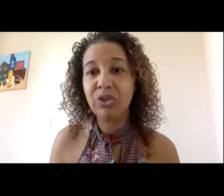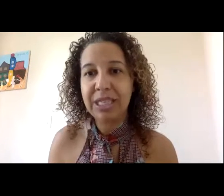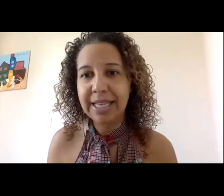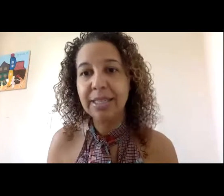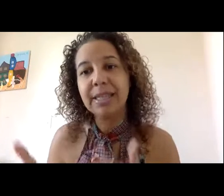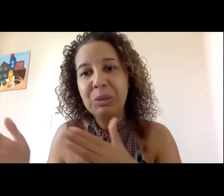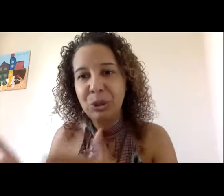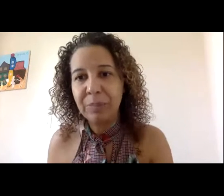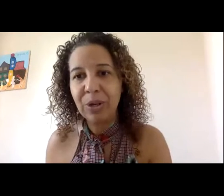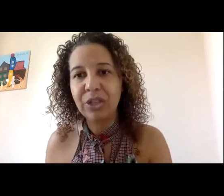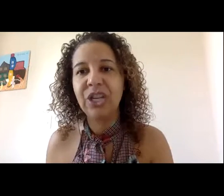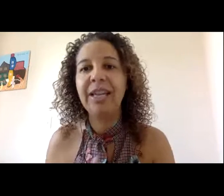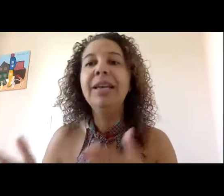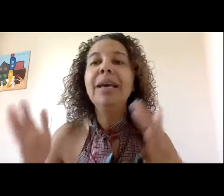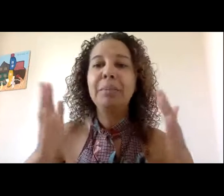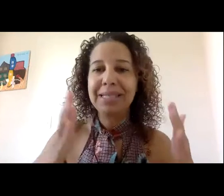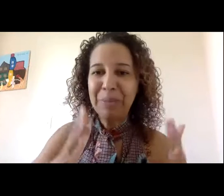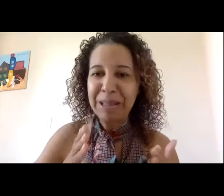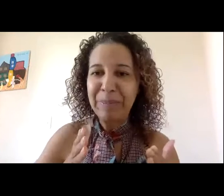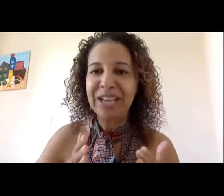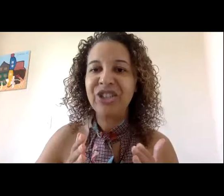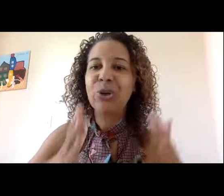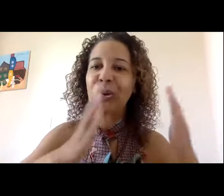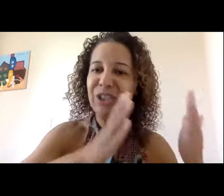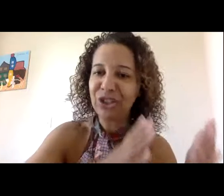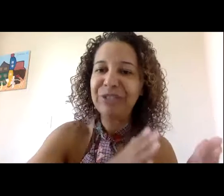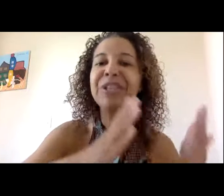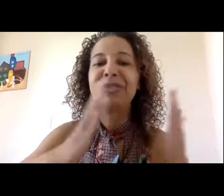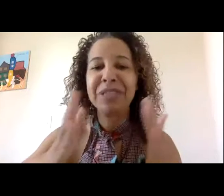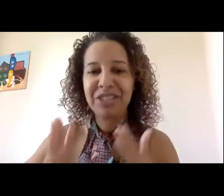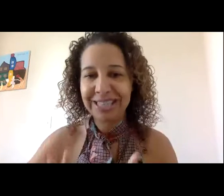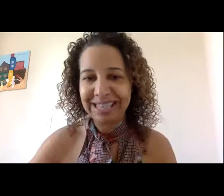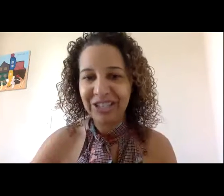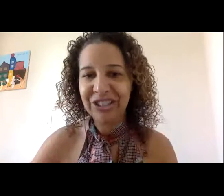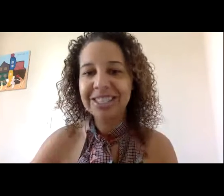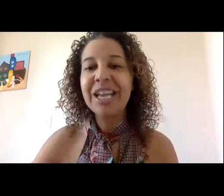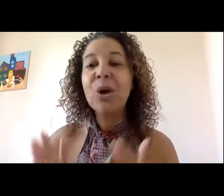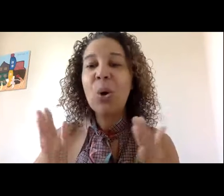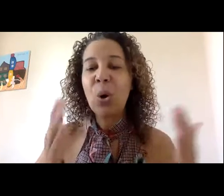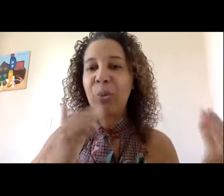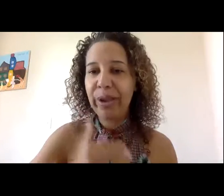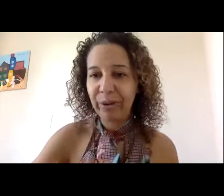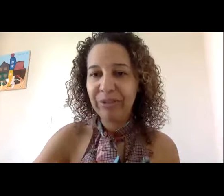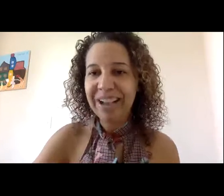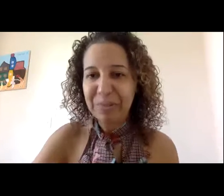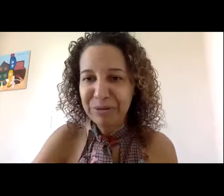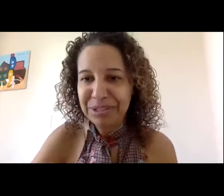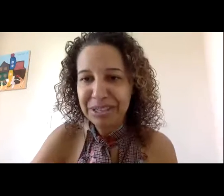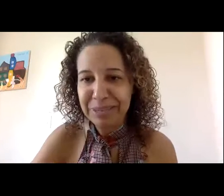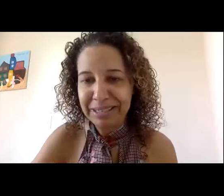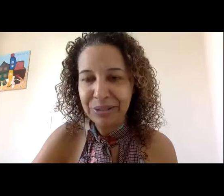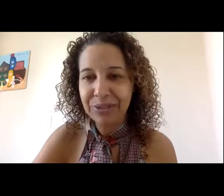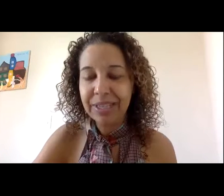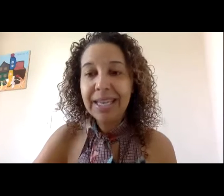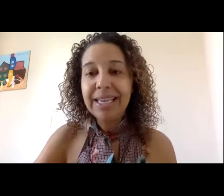posição de liderança, não só em blockchain, mas também na parte de cognitivo e advanced analytics, como eu falei pra